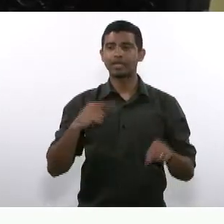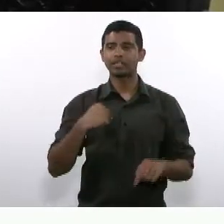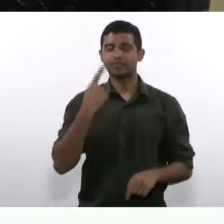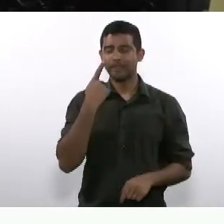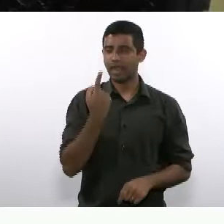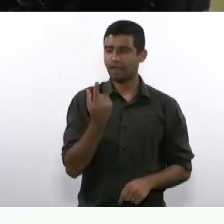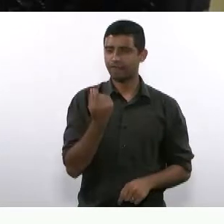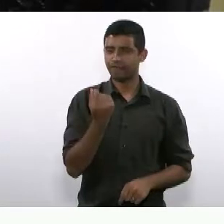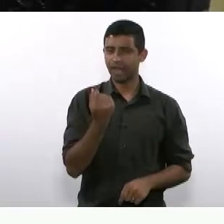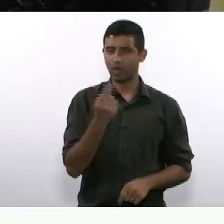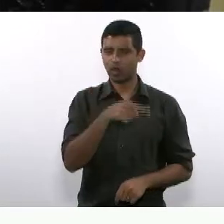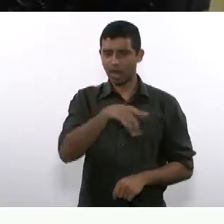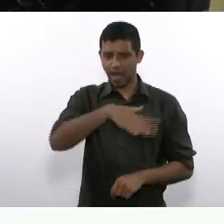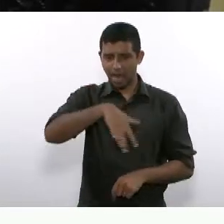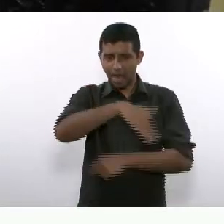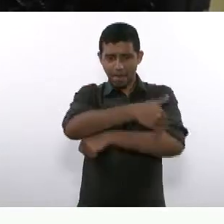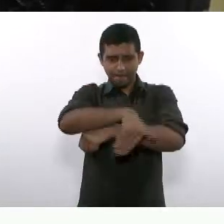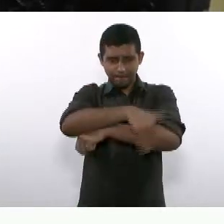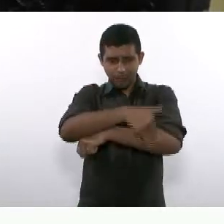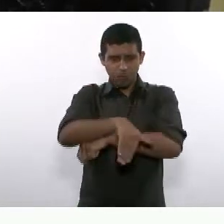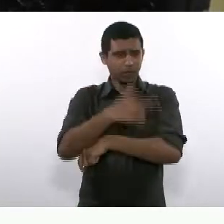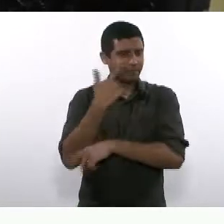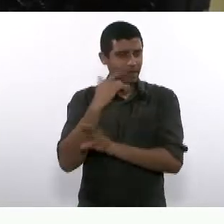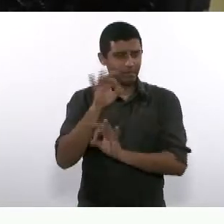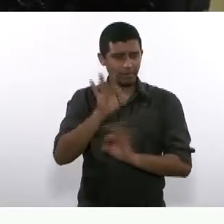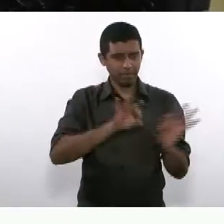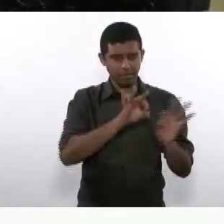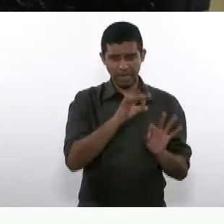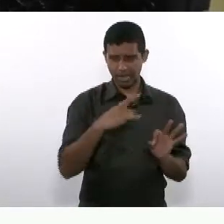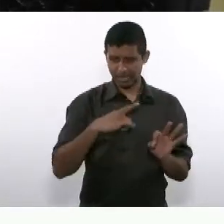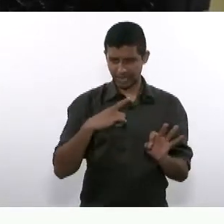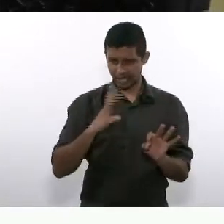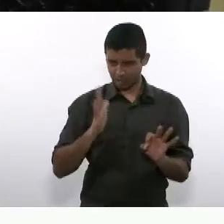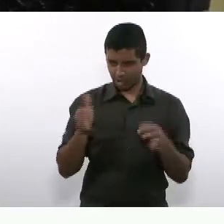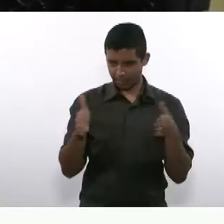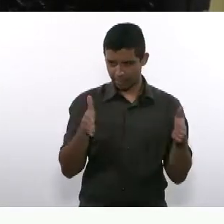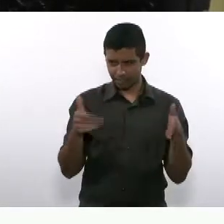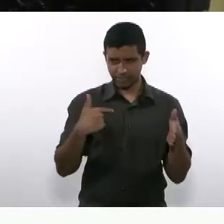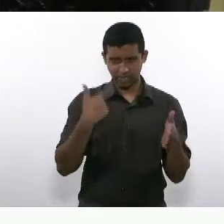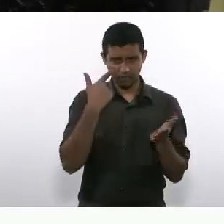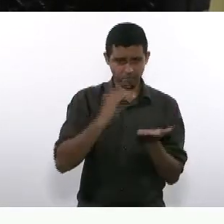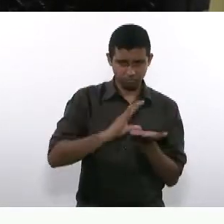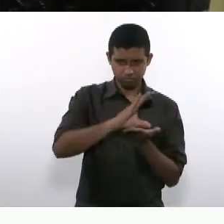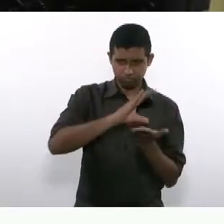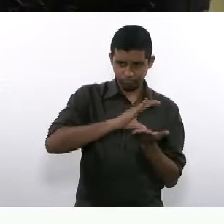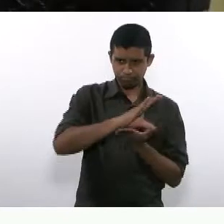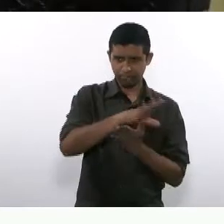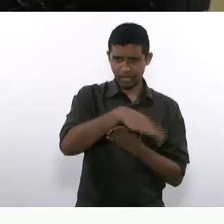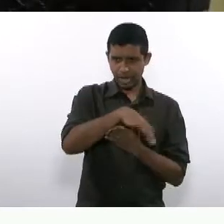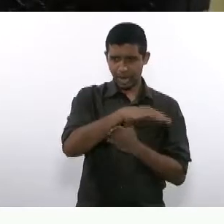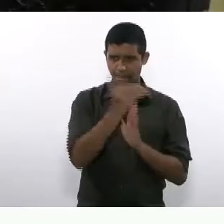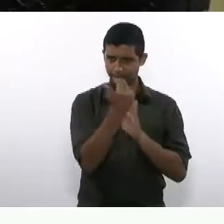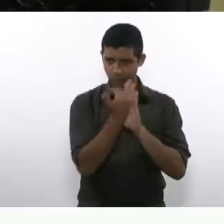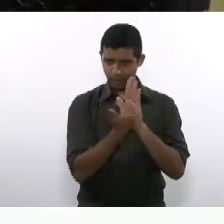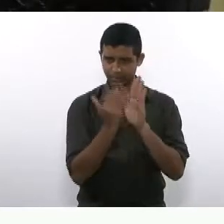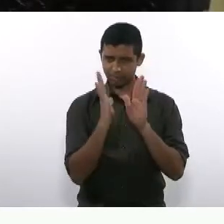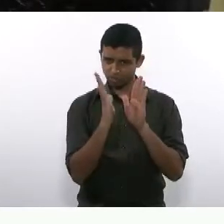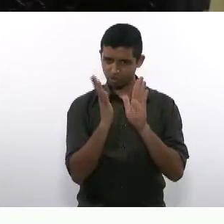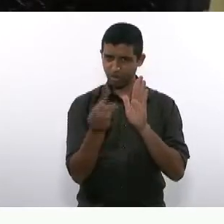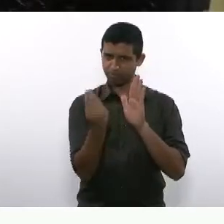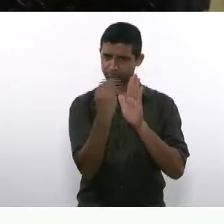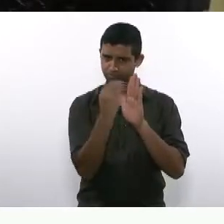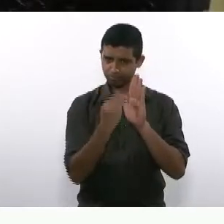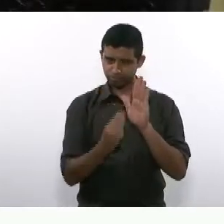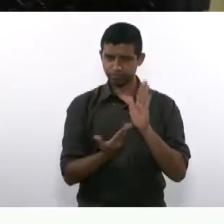pista, já existe uma previsão para financiamento desses programas que estariam inseridos? Iríamos